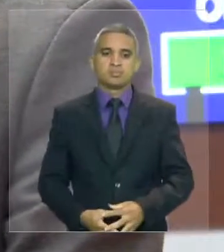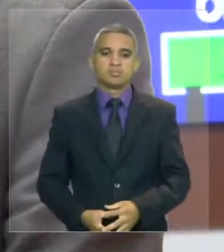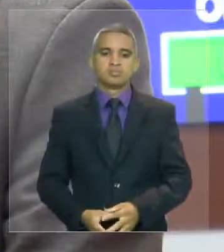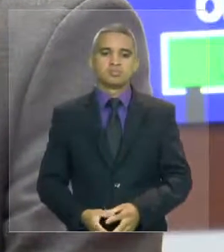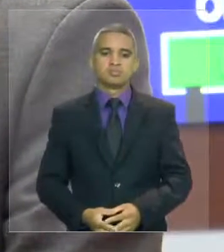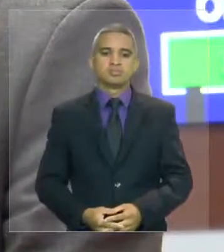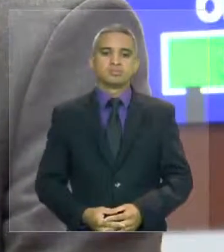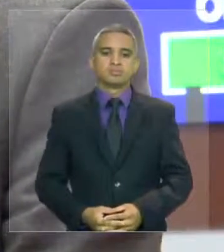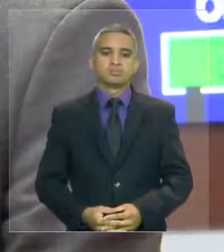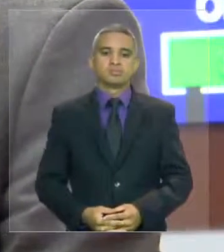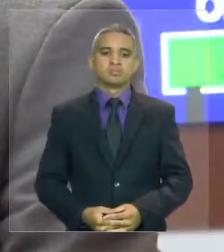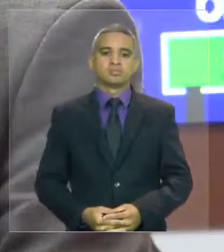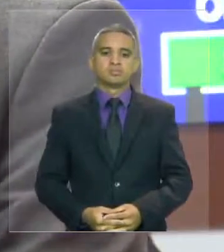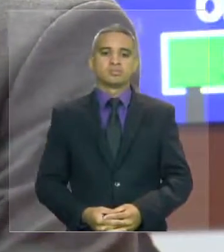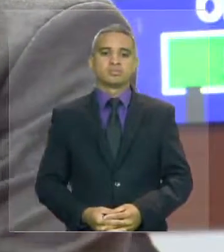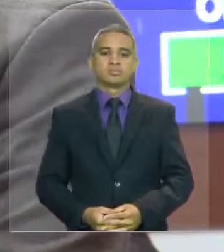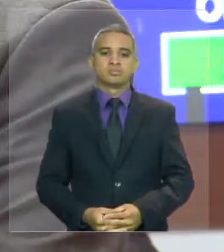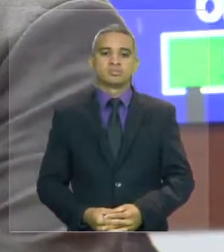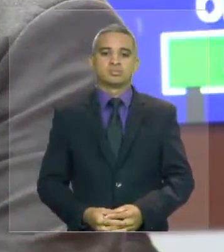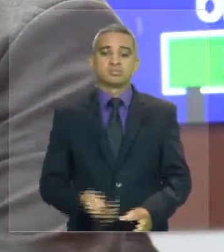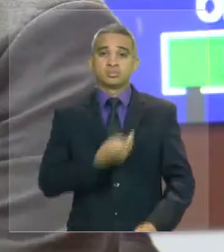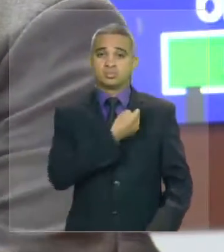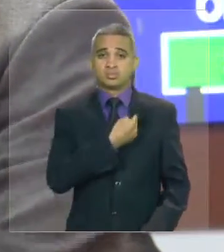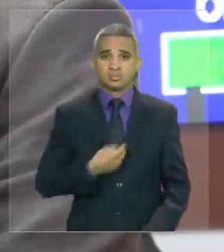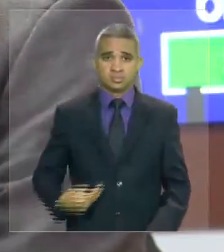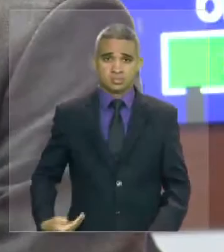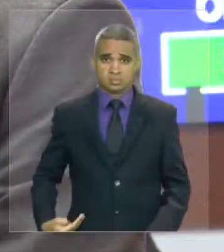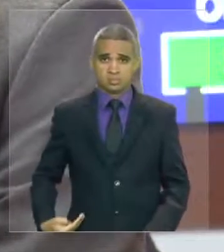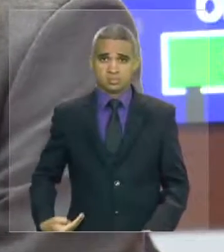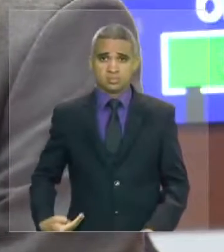Foi o governador,